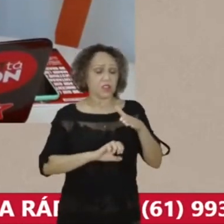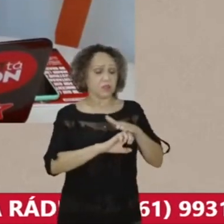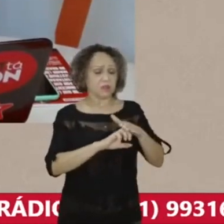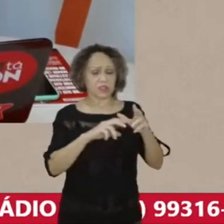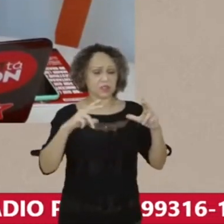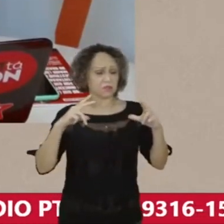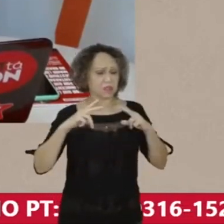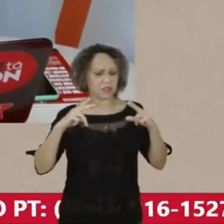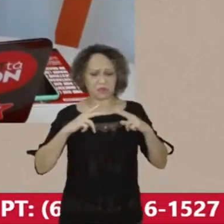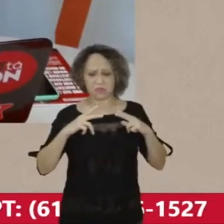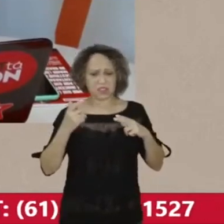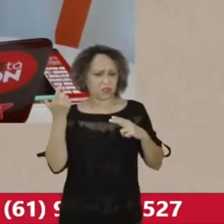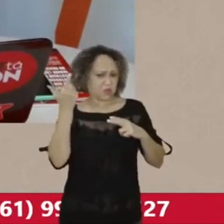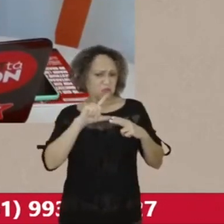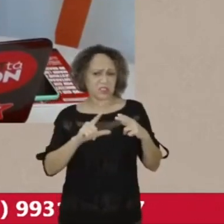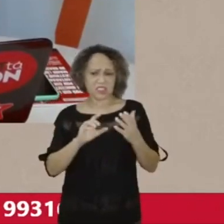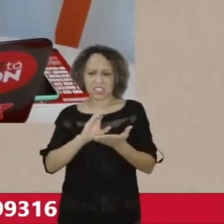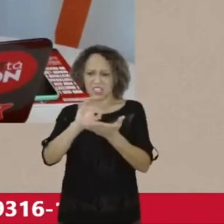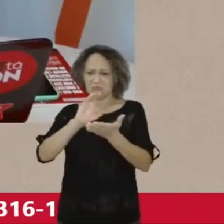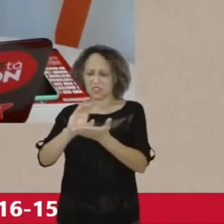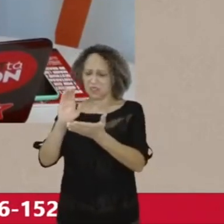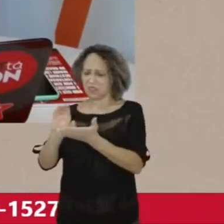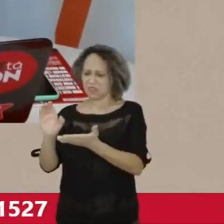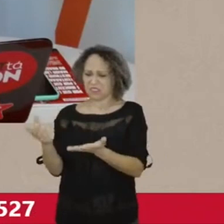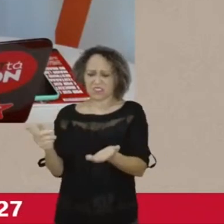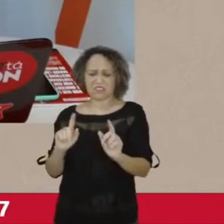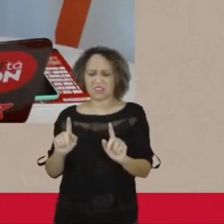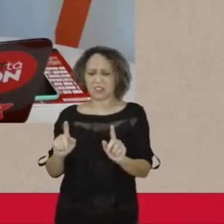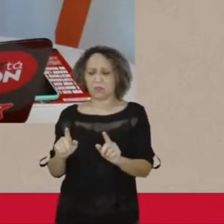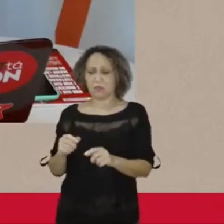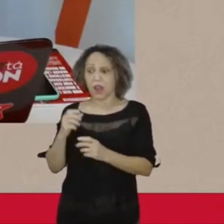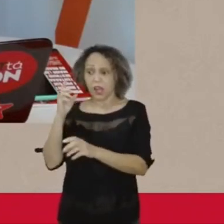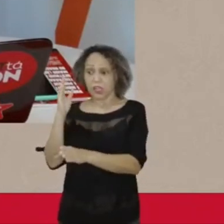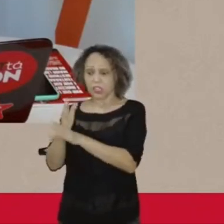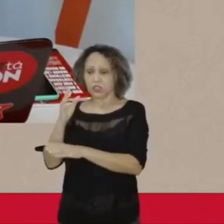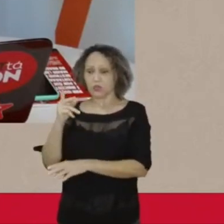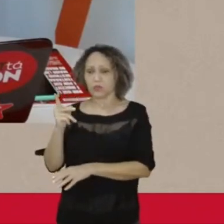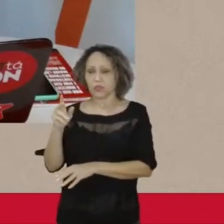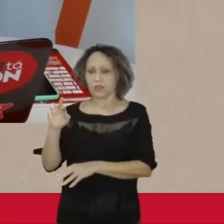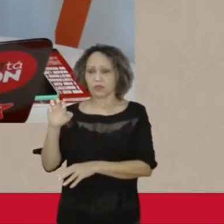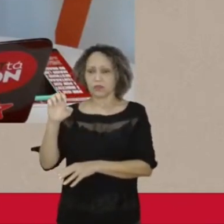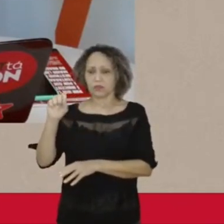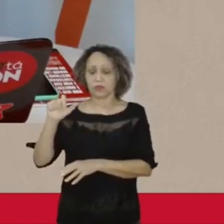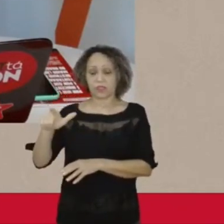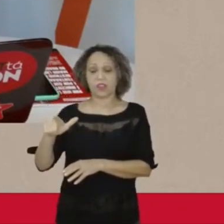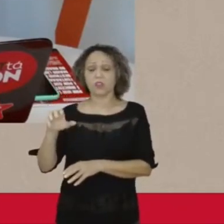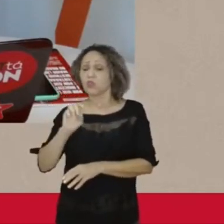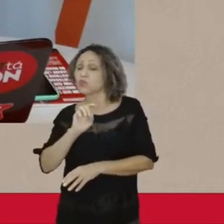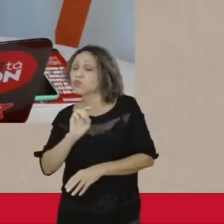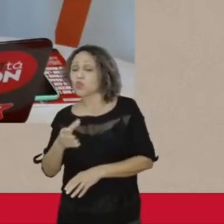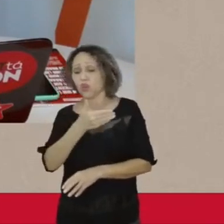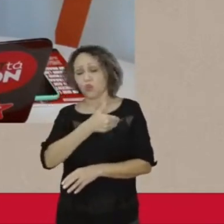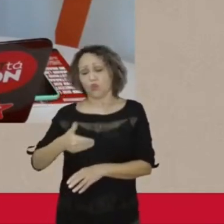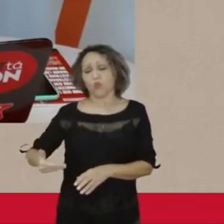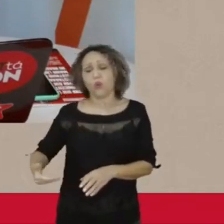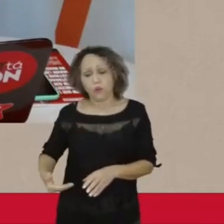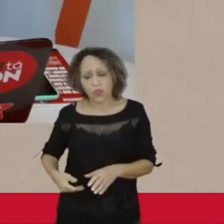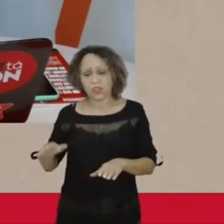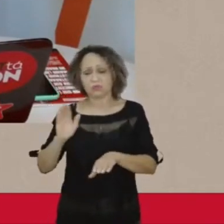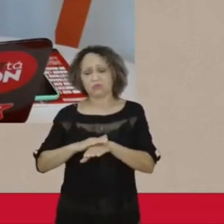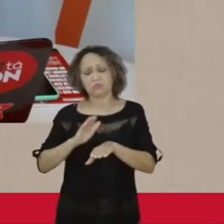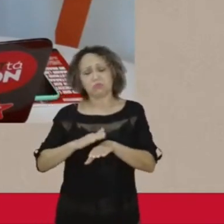os investimentos necessários para descobrir o pré-sal, isso requeria fortes investimentos que só o Estado seria capaz de fazer, e portanto uma